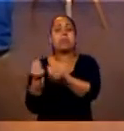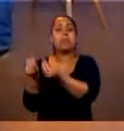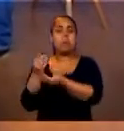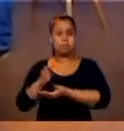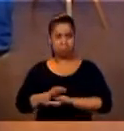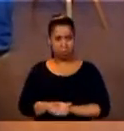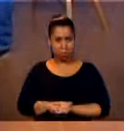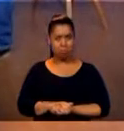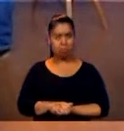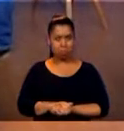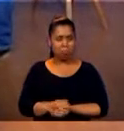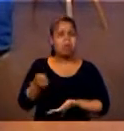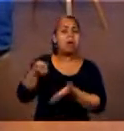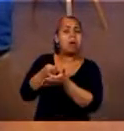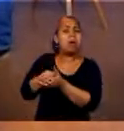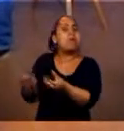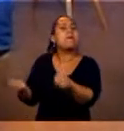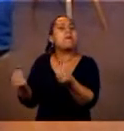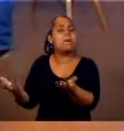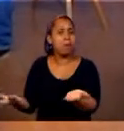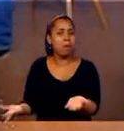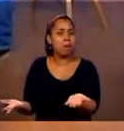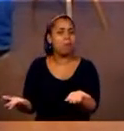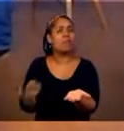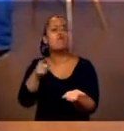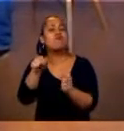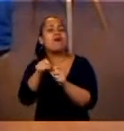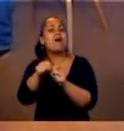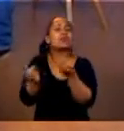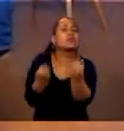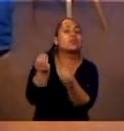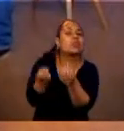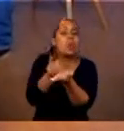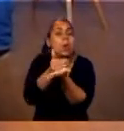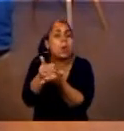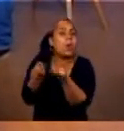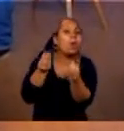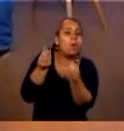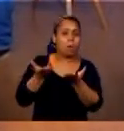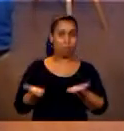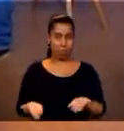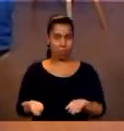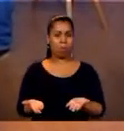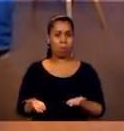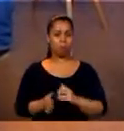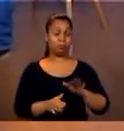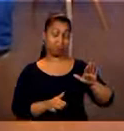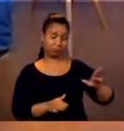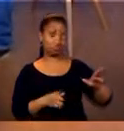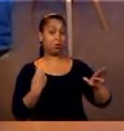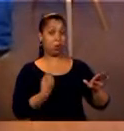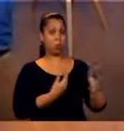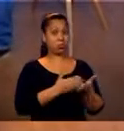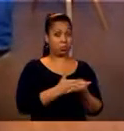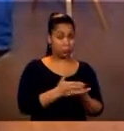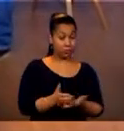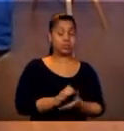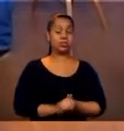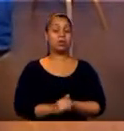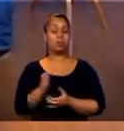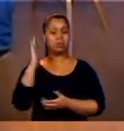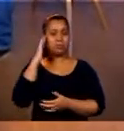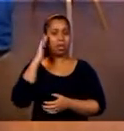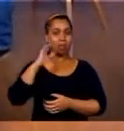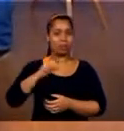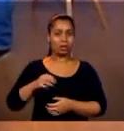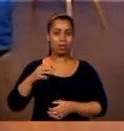mananciais, que defesa é essa? Como é que vocês agem? Ou como é que vocês começaram e até onde vocês chegaram? A gente começou com a cavadeira na mão,